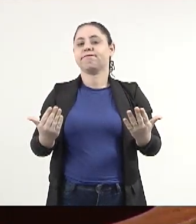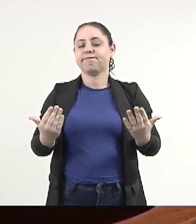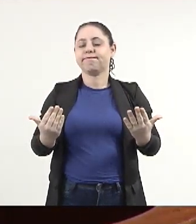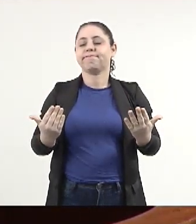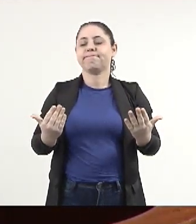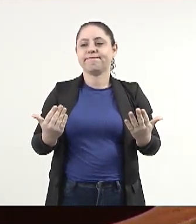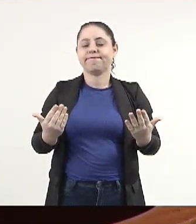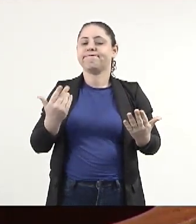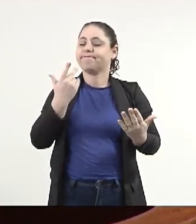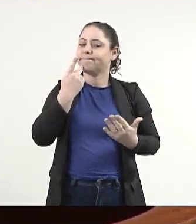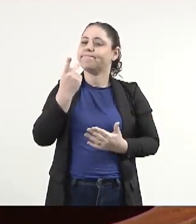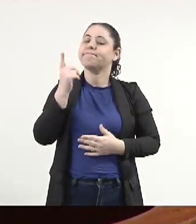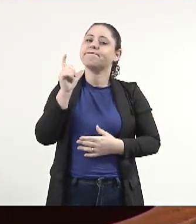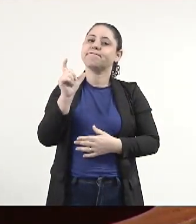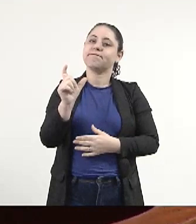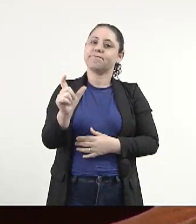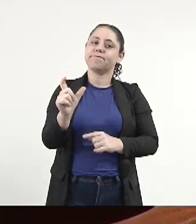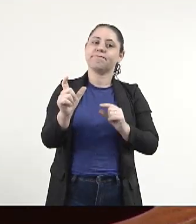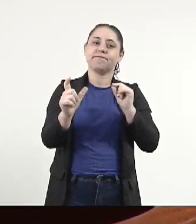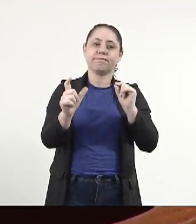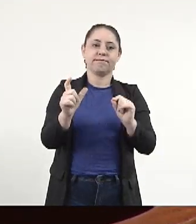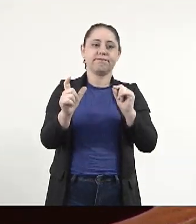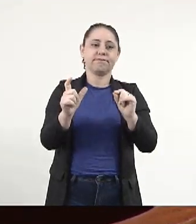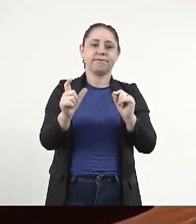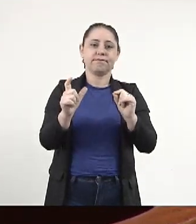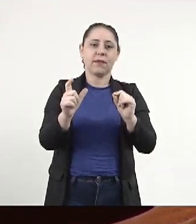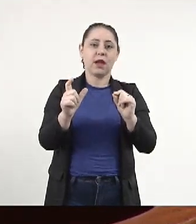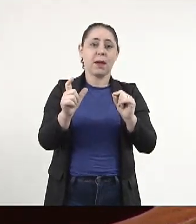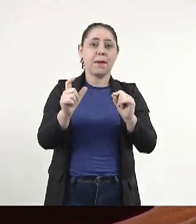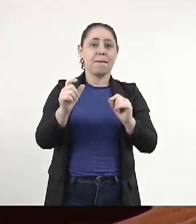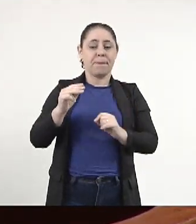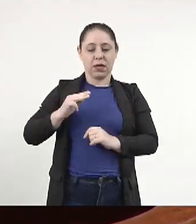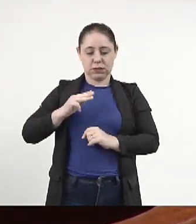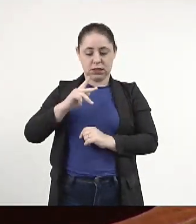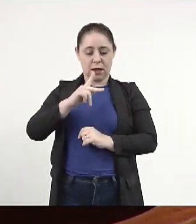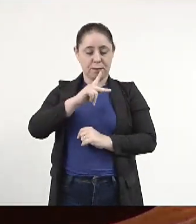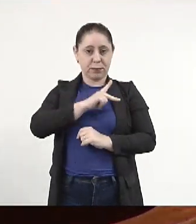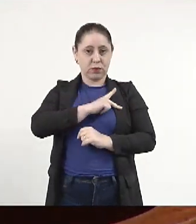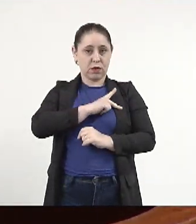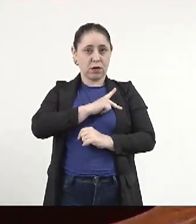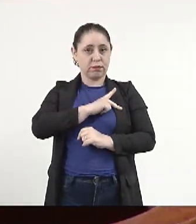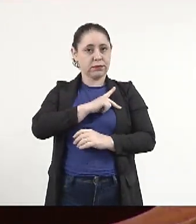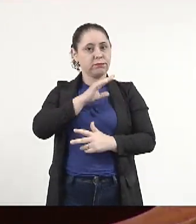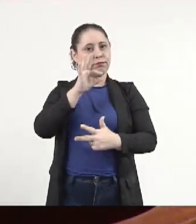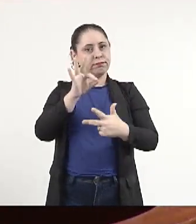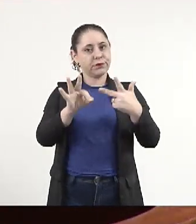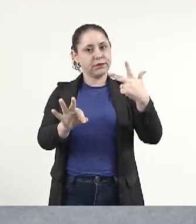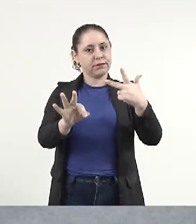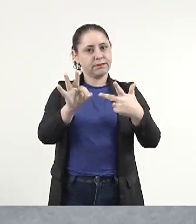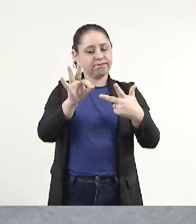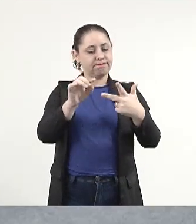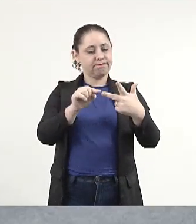Fica aqui a palavra ao Ministério Público e ao Poder Judiciário.